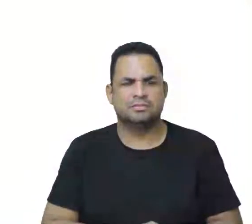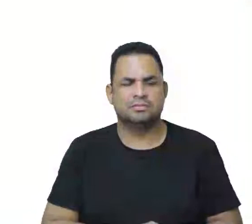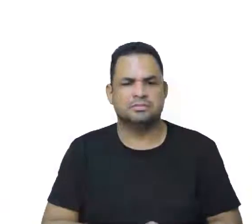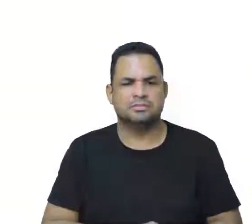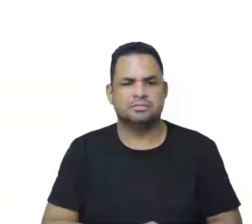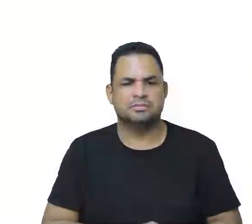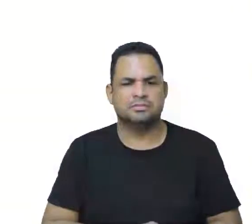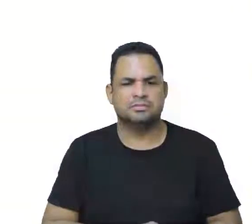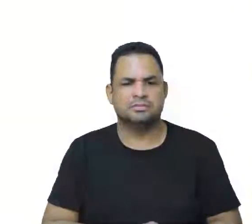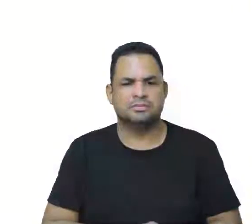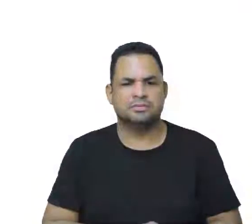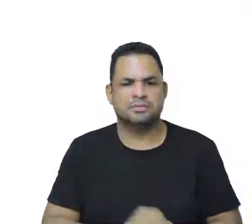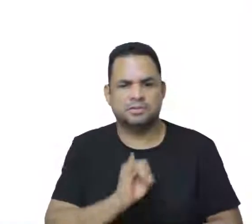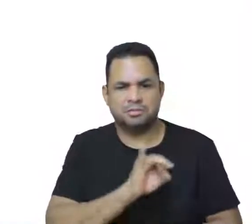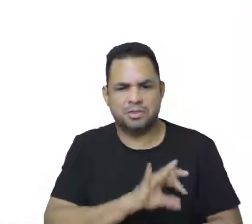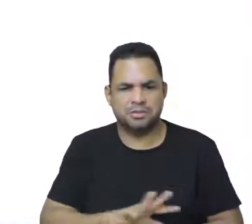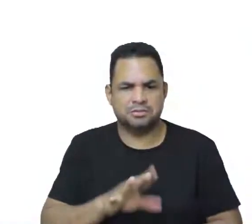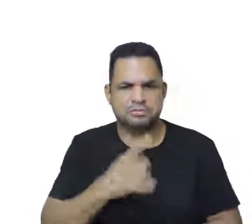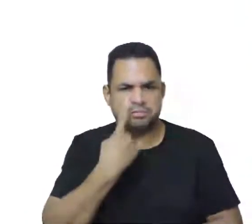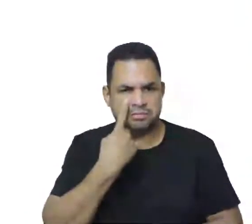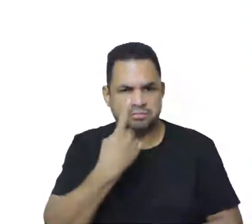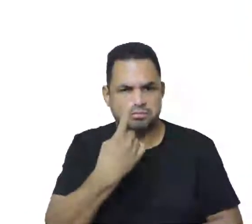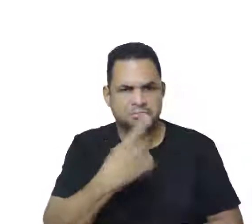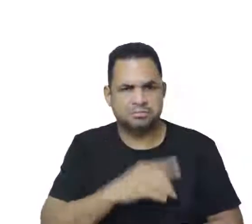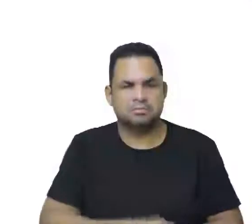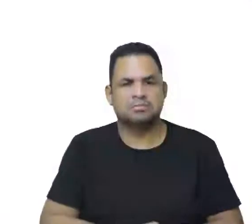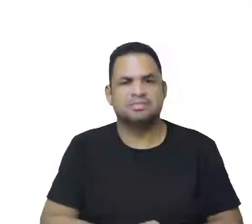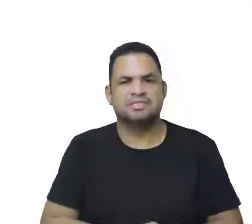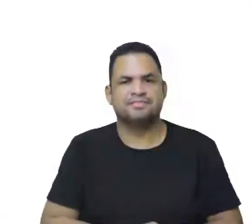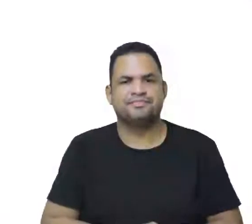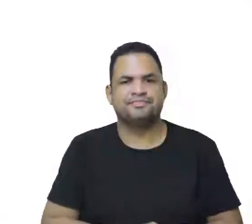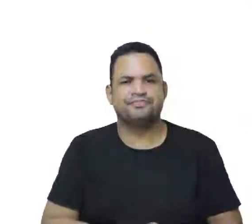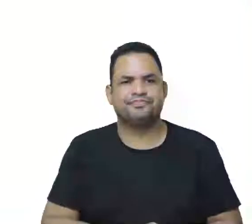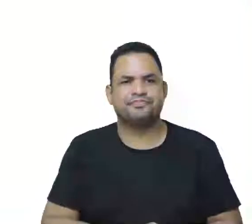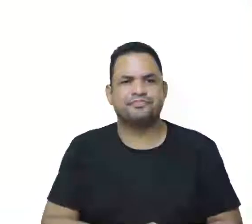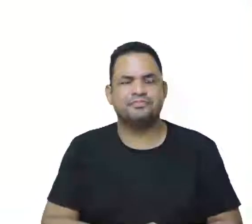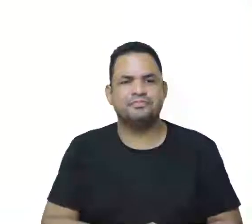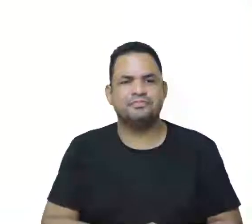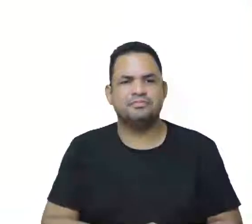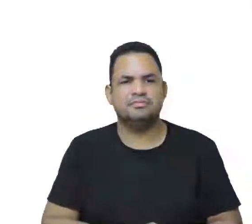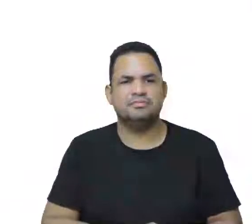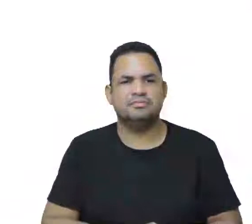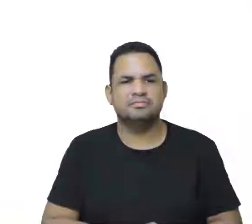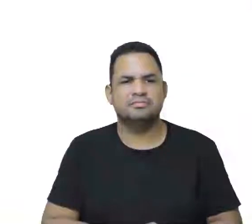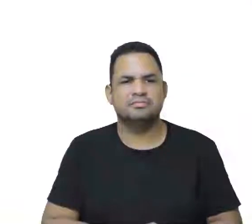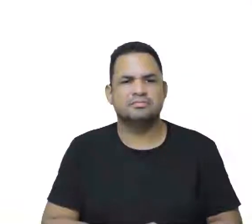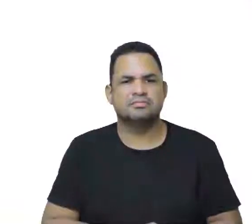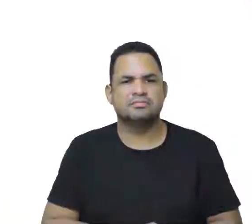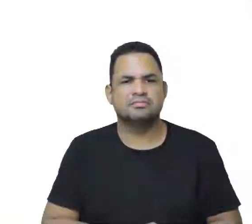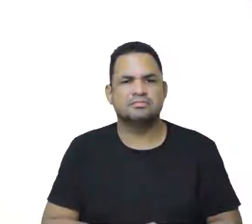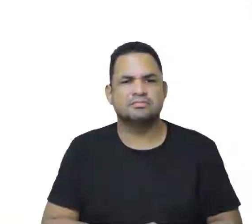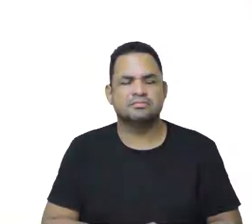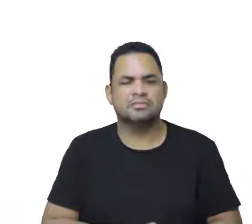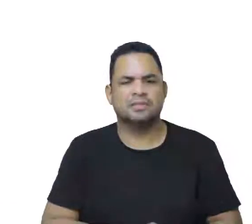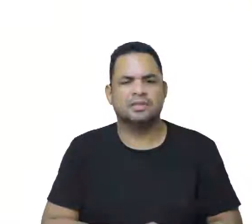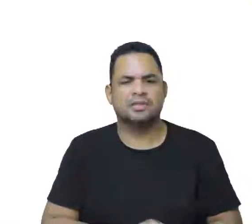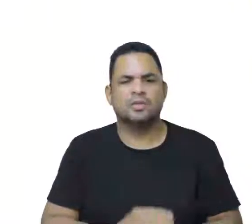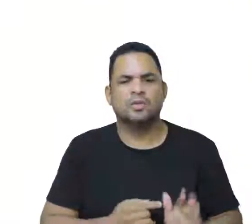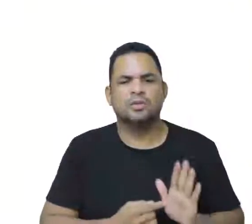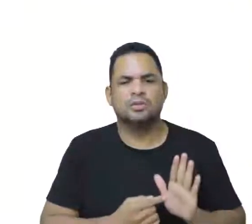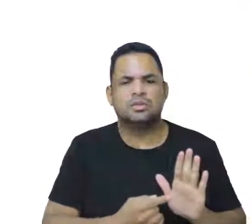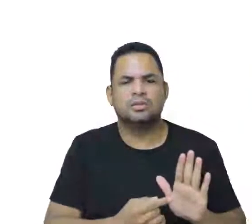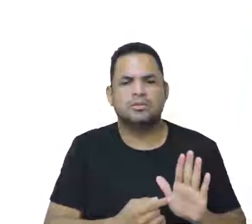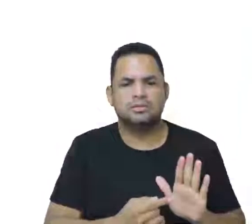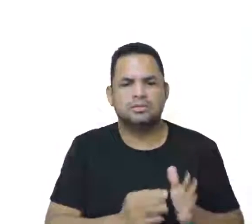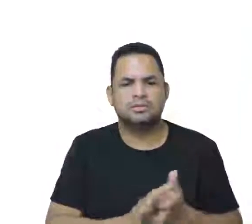Olha só o que ela está dizendo para você. Observa bem, vê o que ele está dizendo. Ó. Quem é que está representando lá no